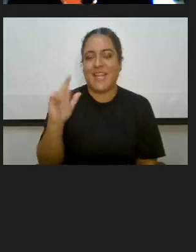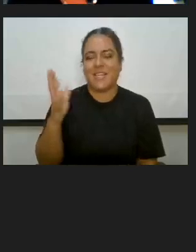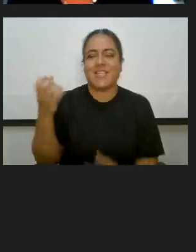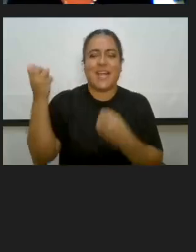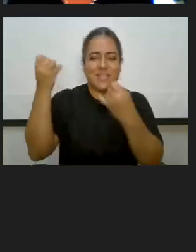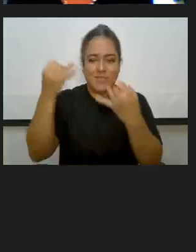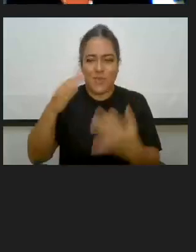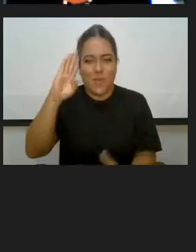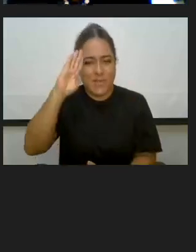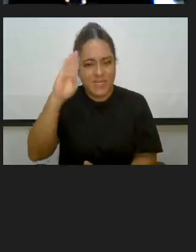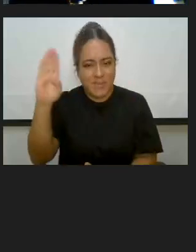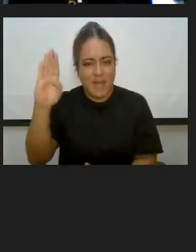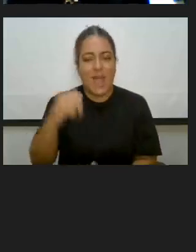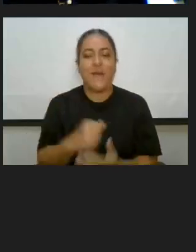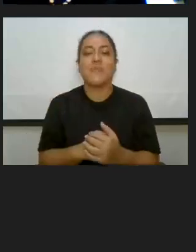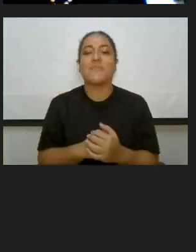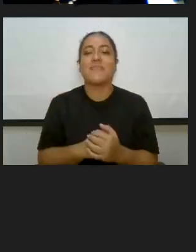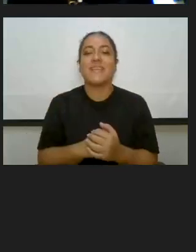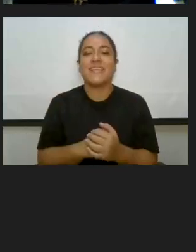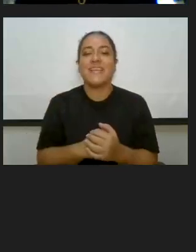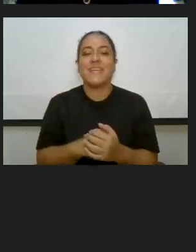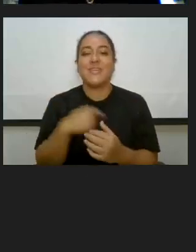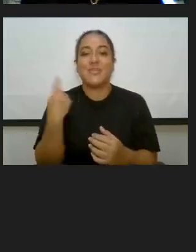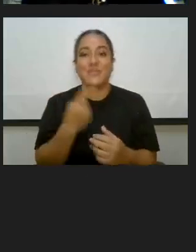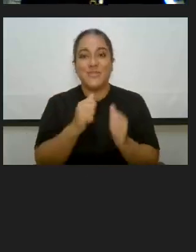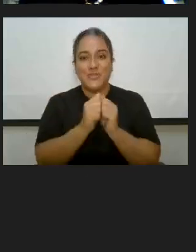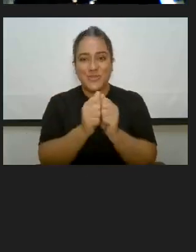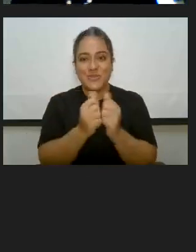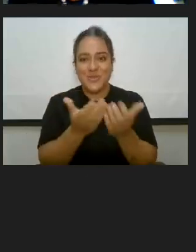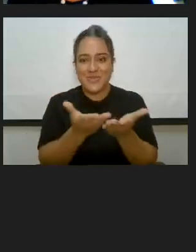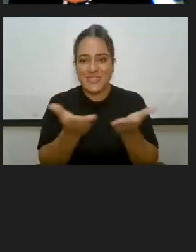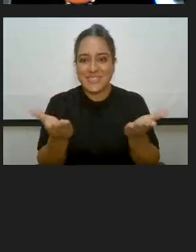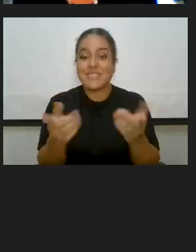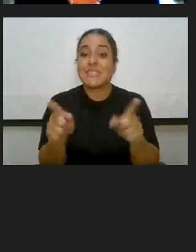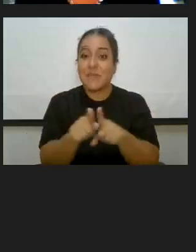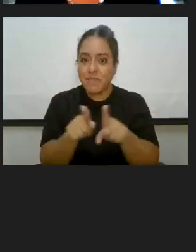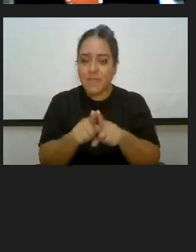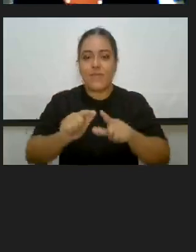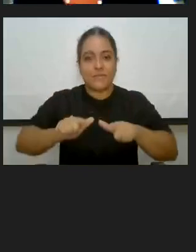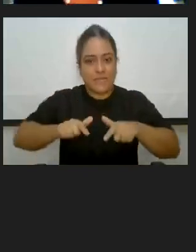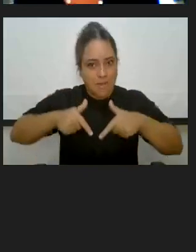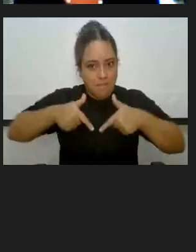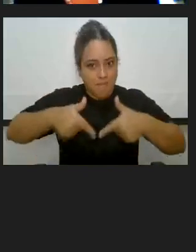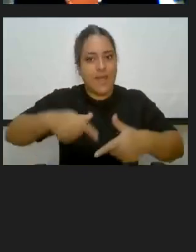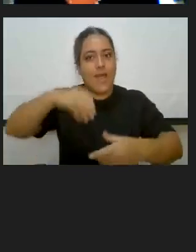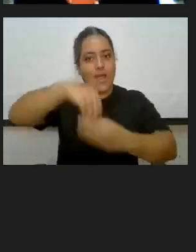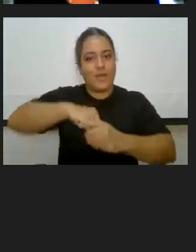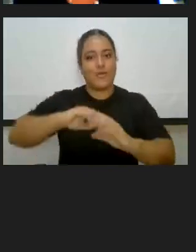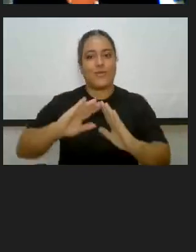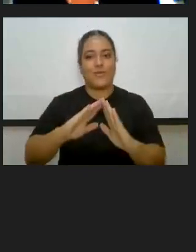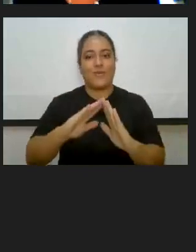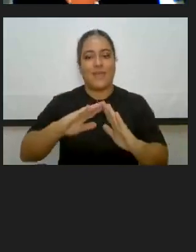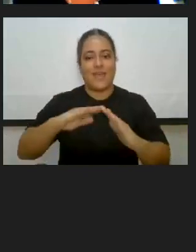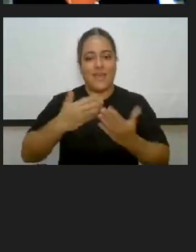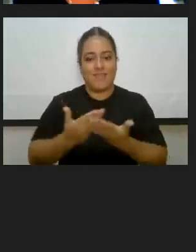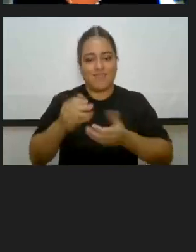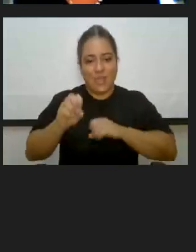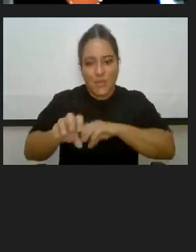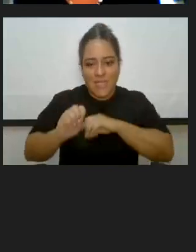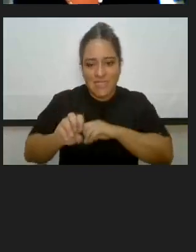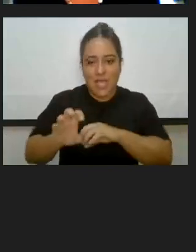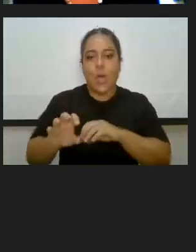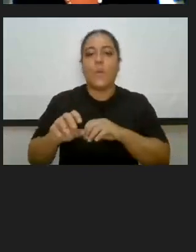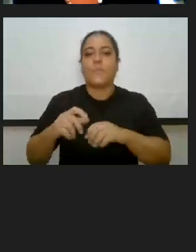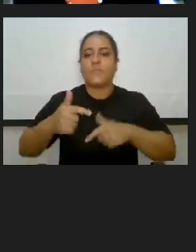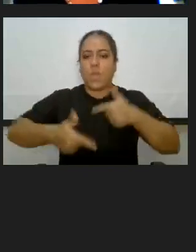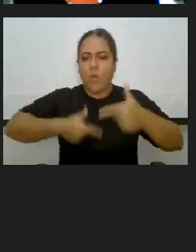essencial, que junto com vocês também sou uma trabalhadora da educação, tenho atuado